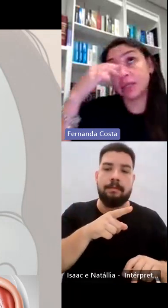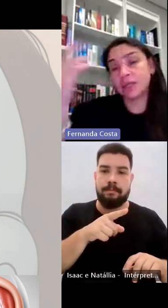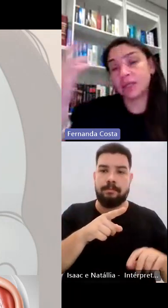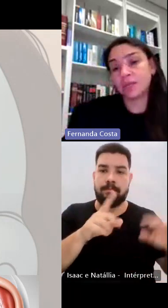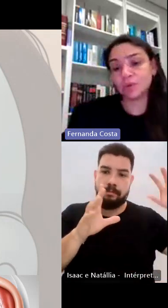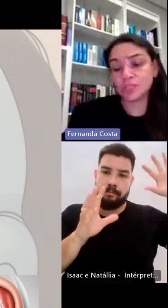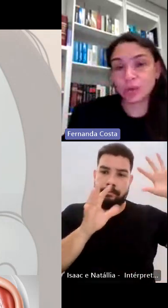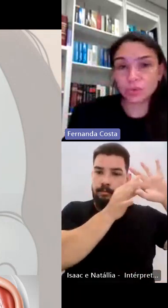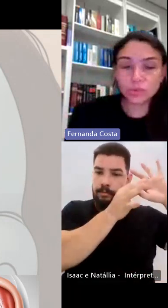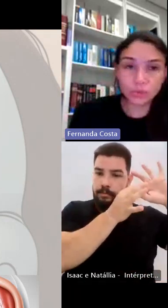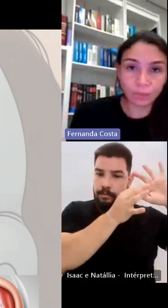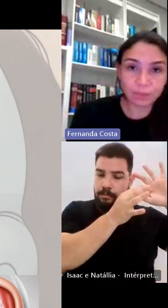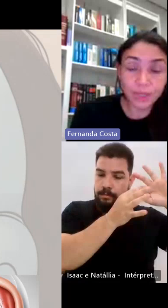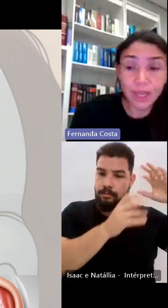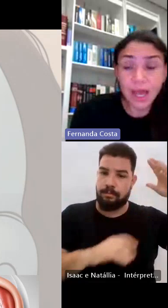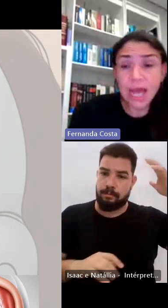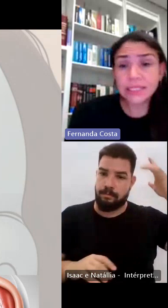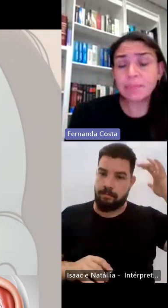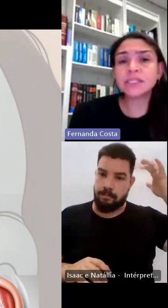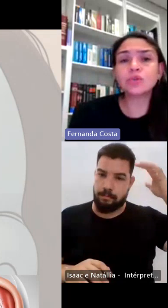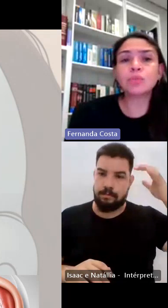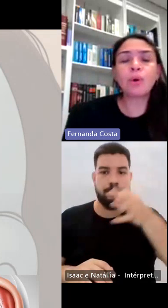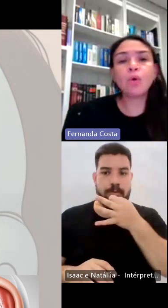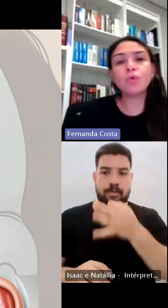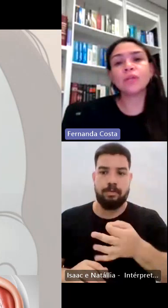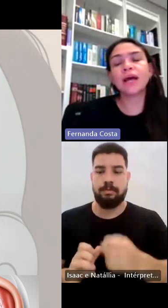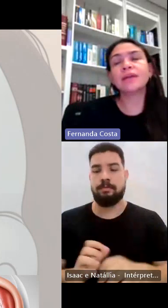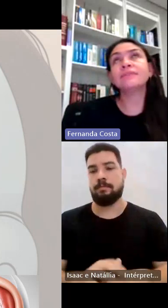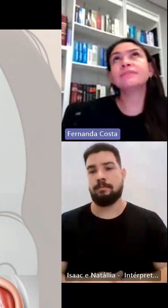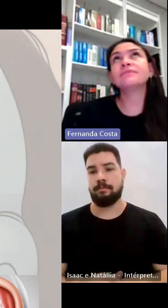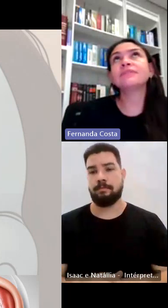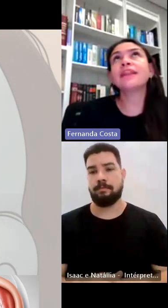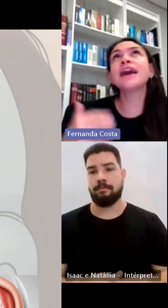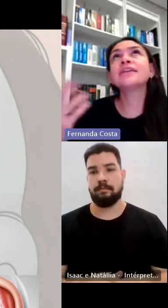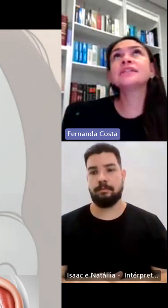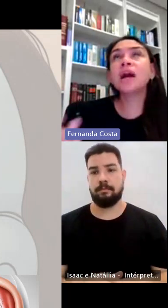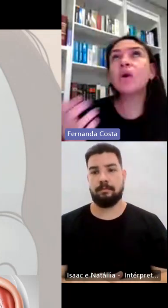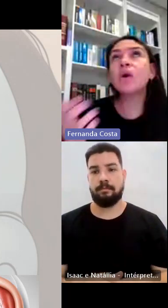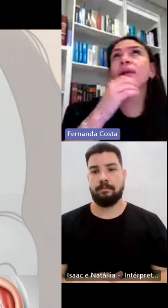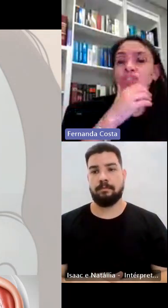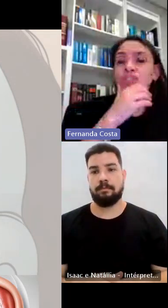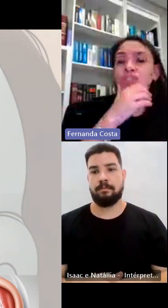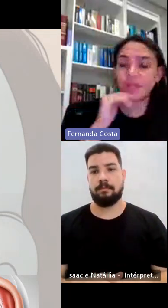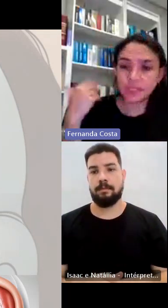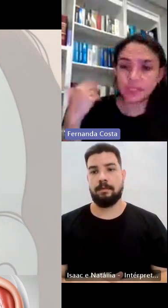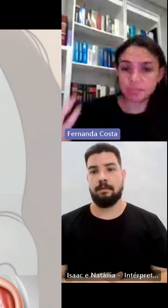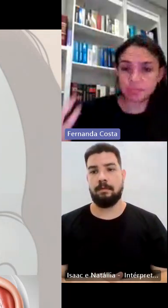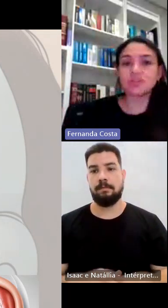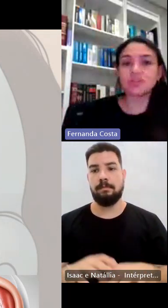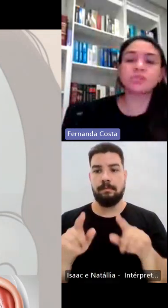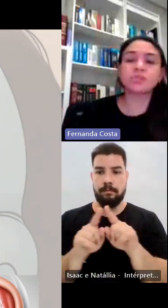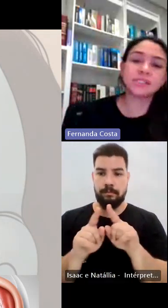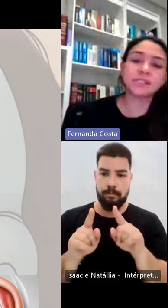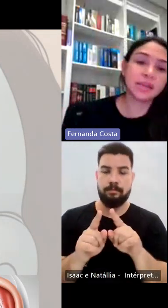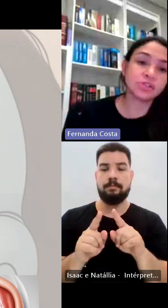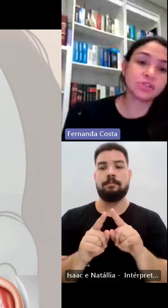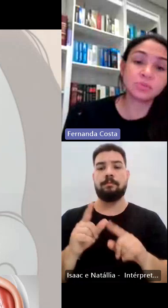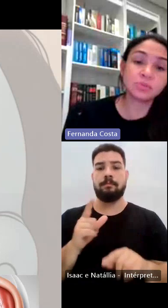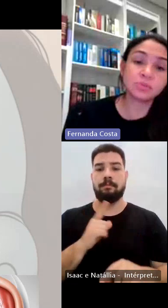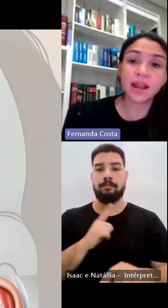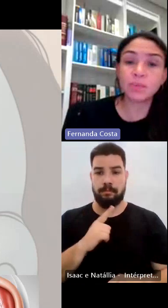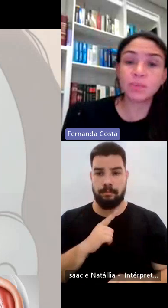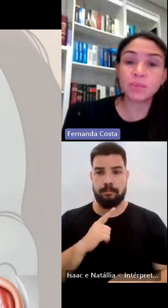a produção do som. Ainda pensando um pouco na ligação entre as diferentes partes dos